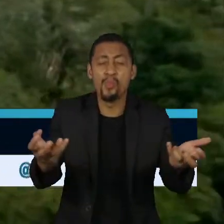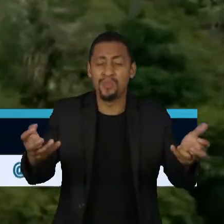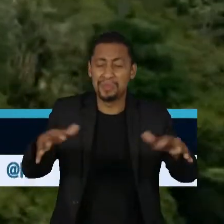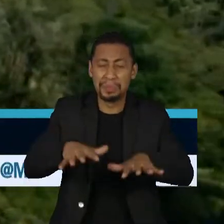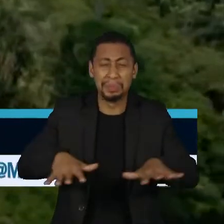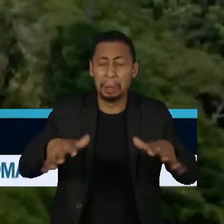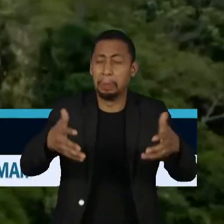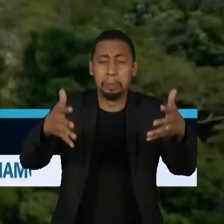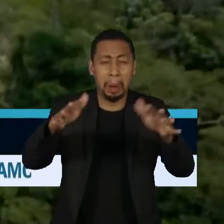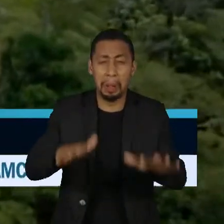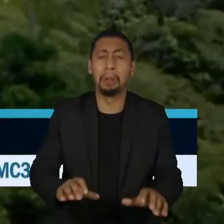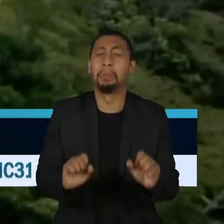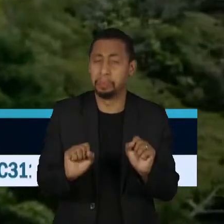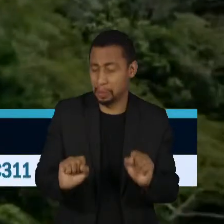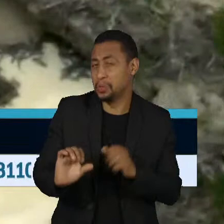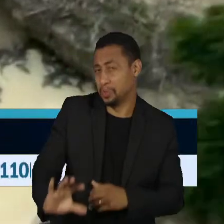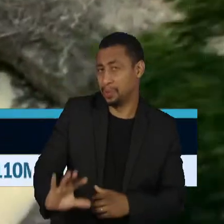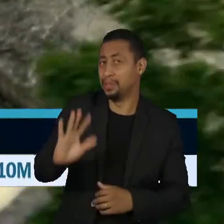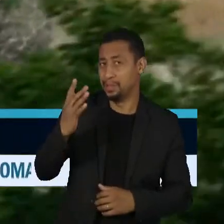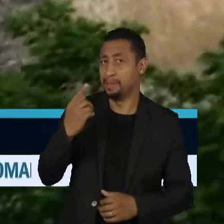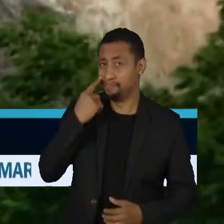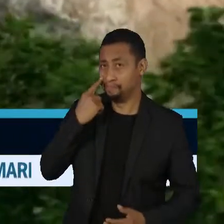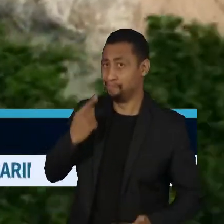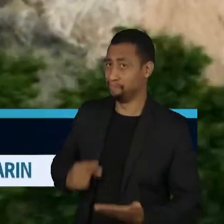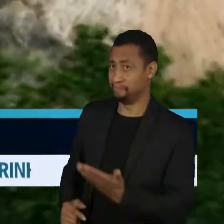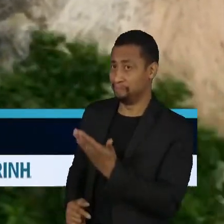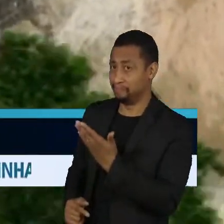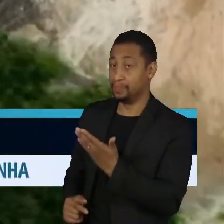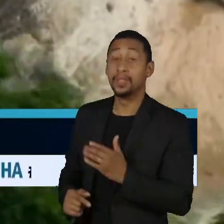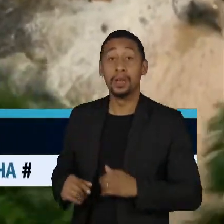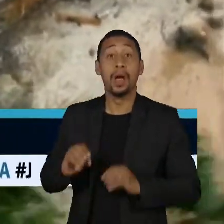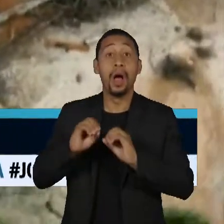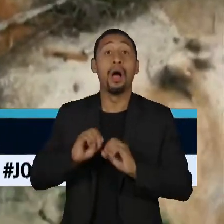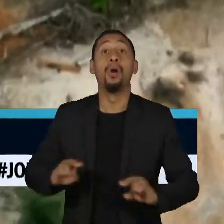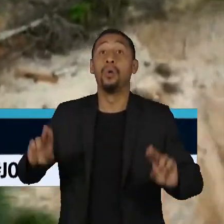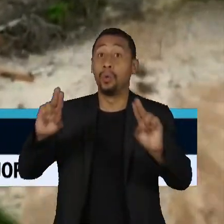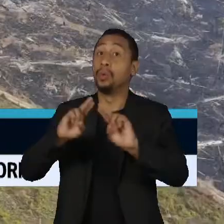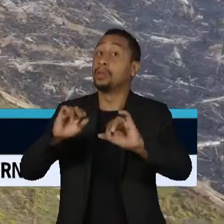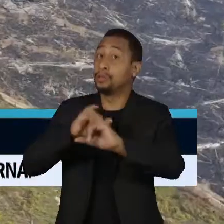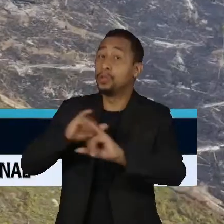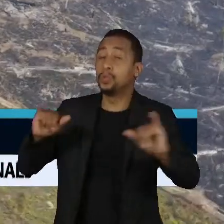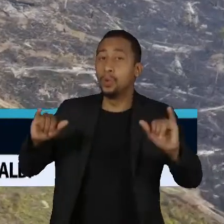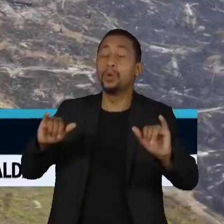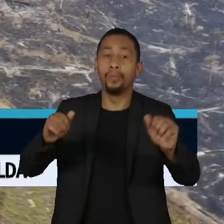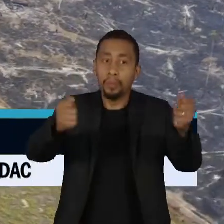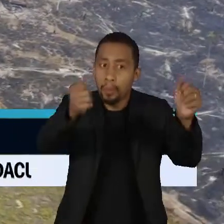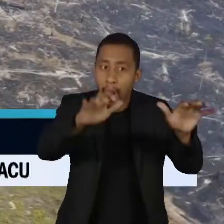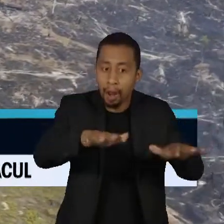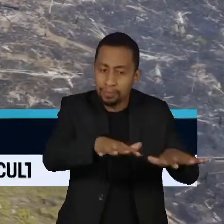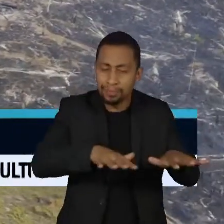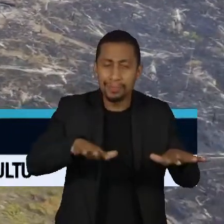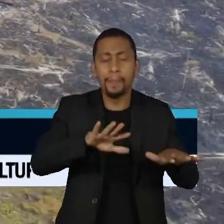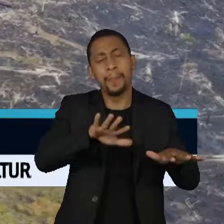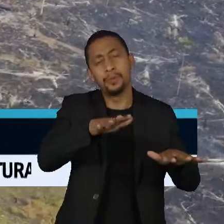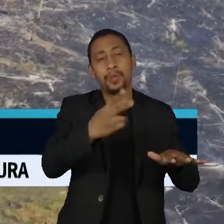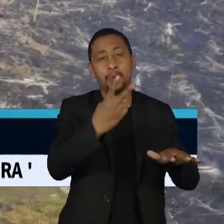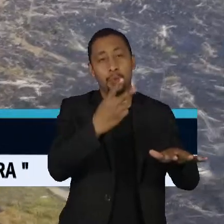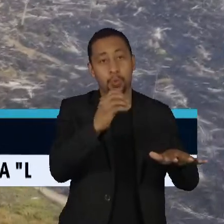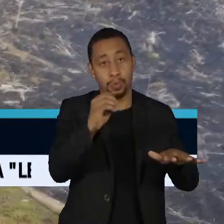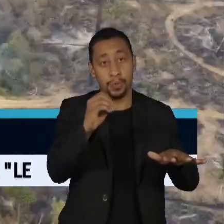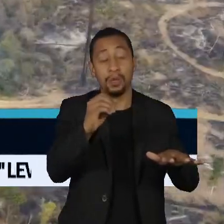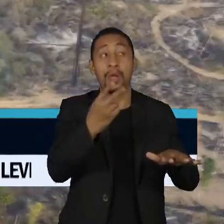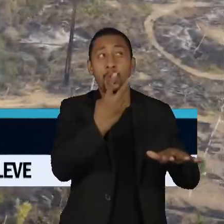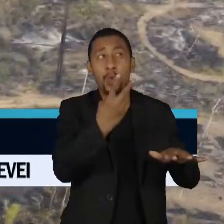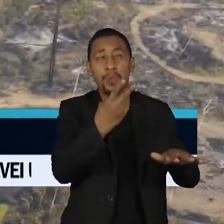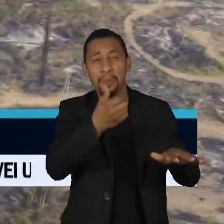O colapso ambiental na Amazônia, que segundo a estimativa da ONU, deveria ocorrer por volta de 2100, pode acontecer bem antes